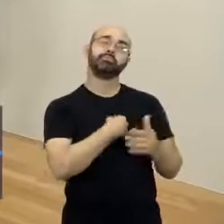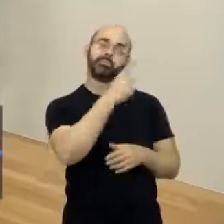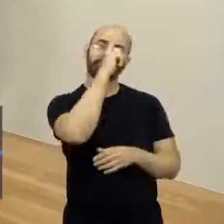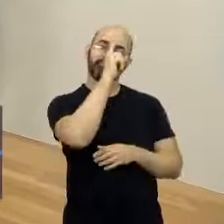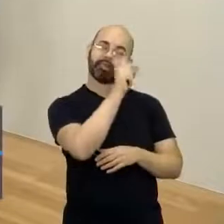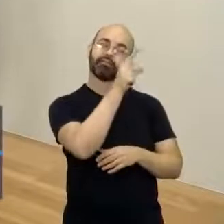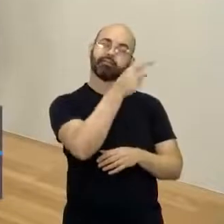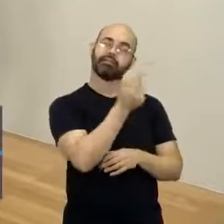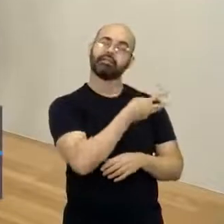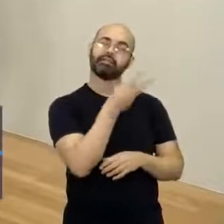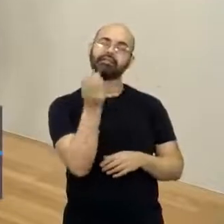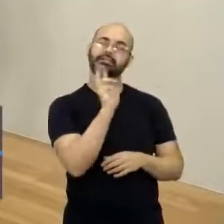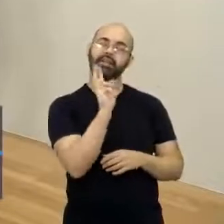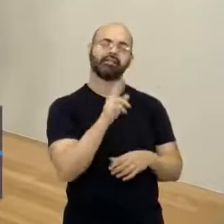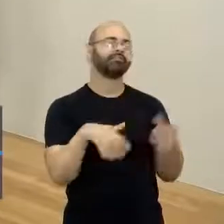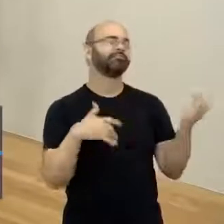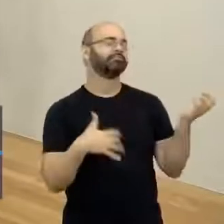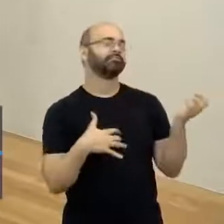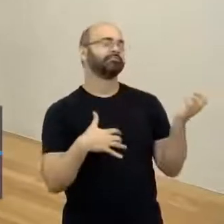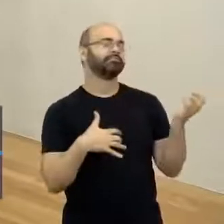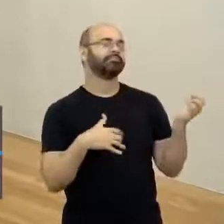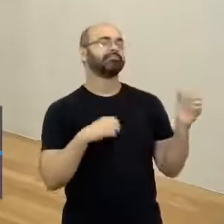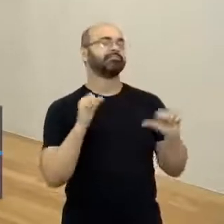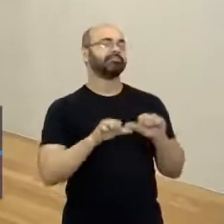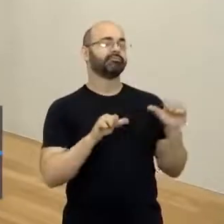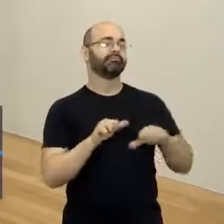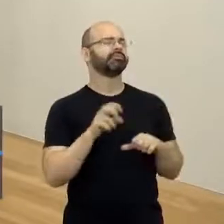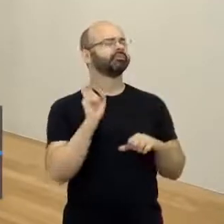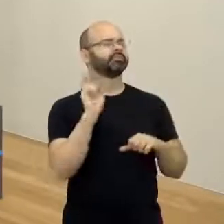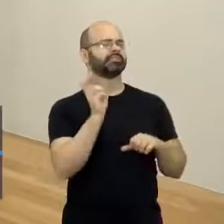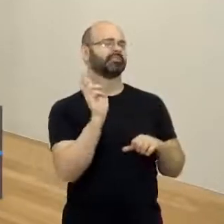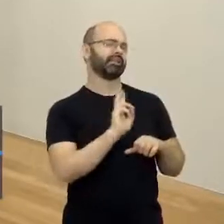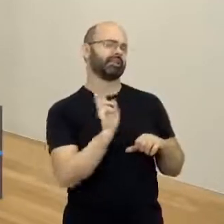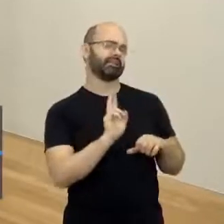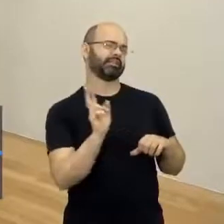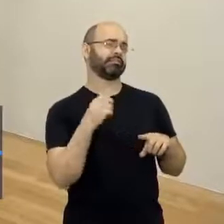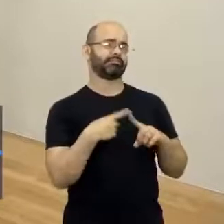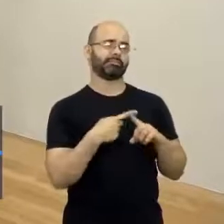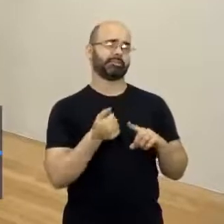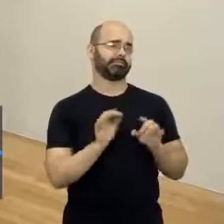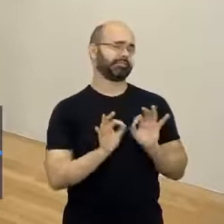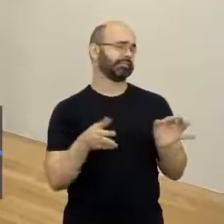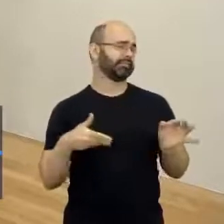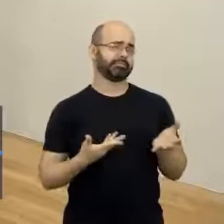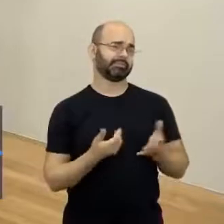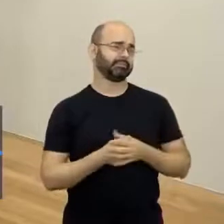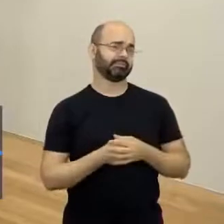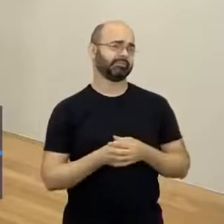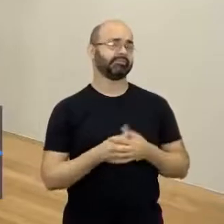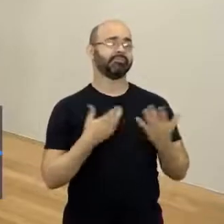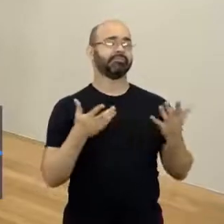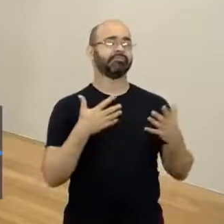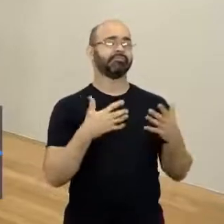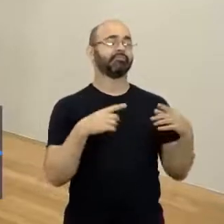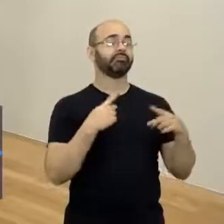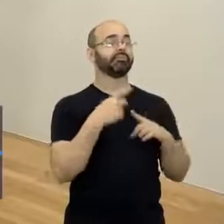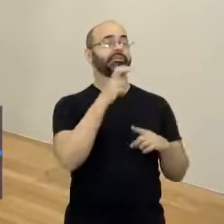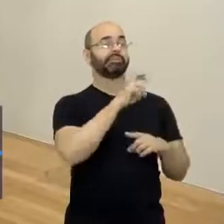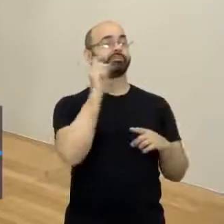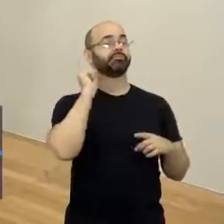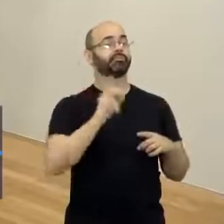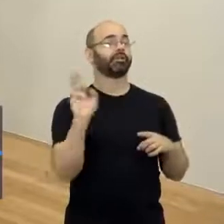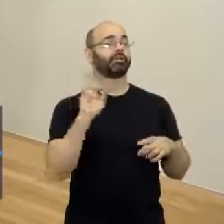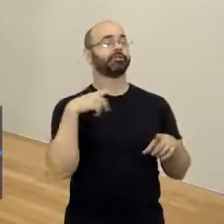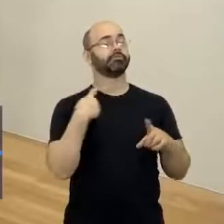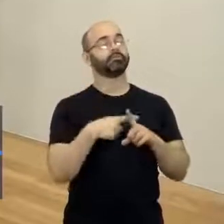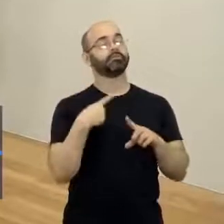falando aqui, que é R$300. Troca. É R$5 porque é um violão muito simples. Troca. É R$500 mil porque